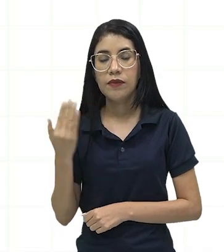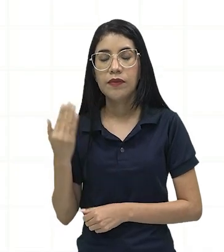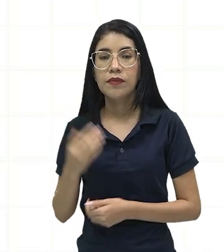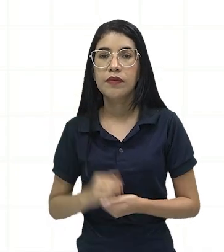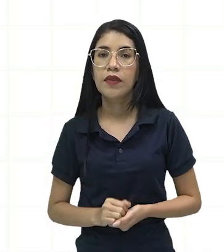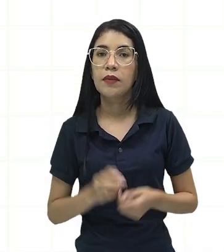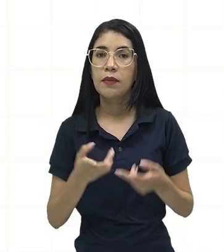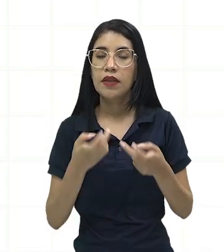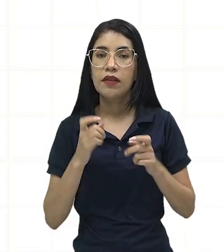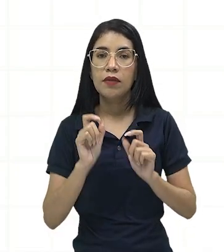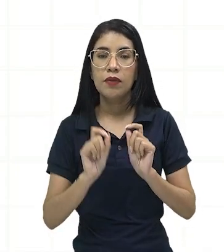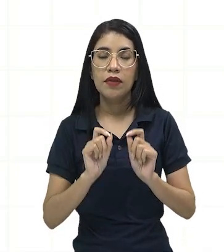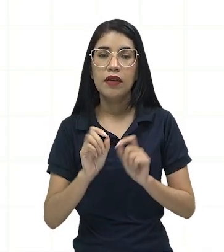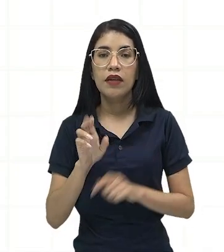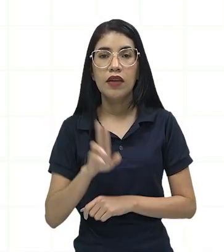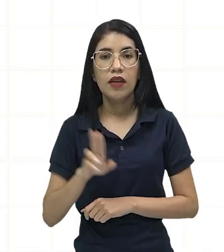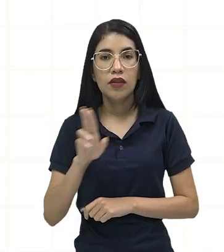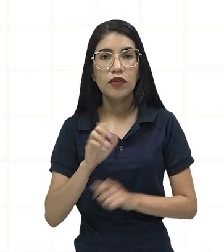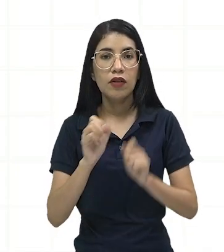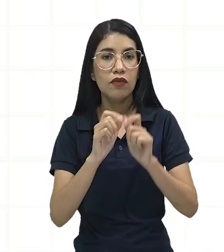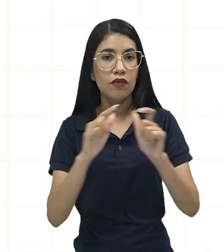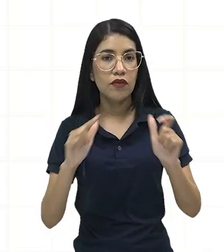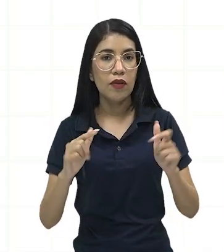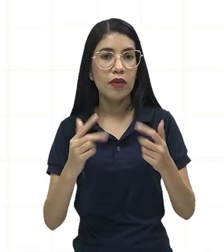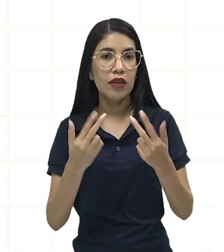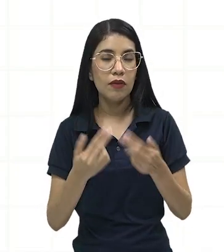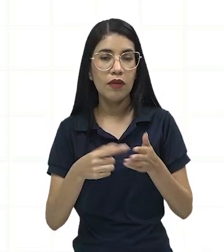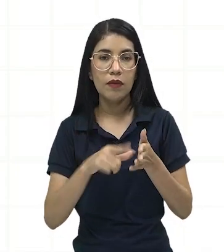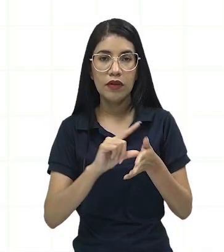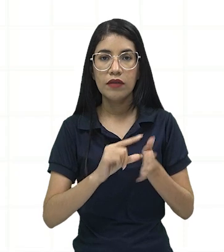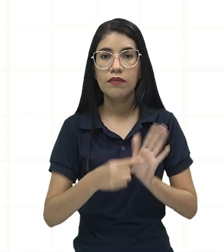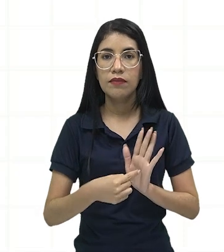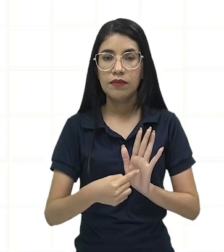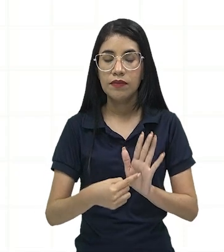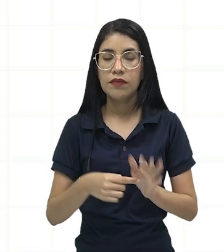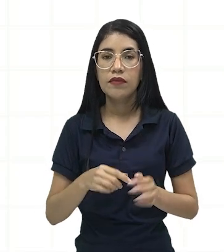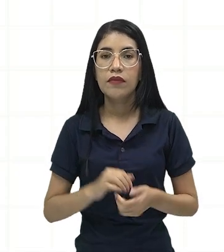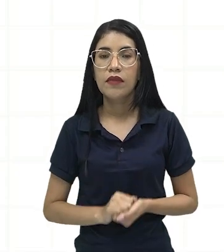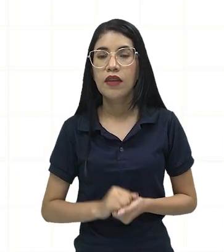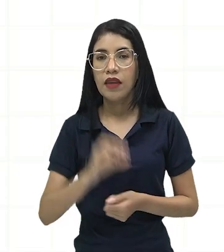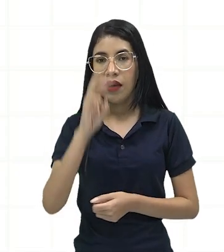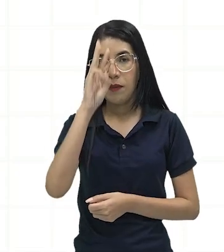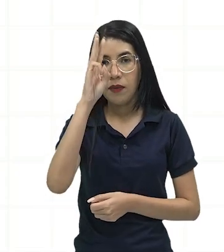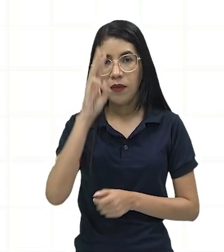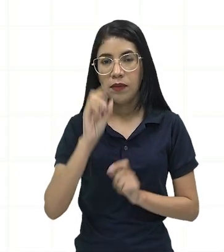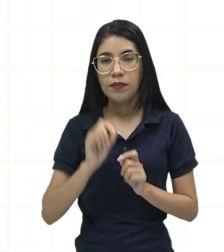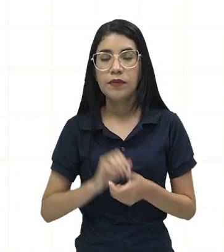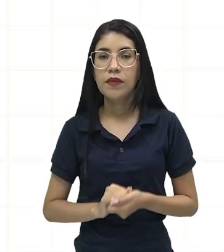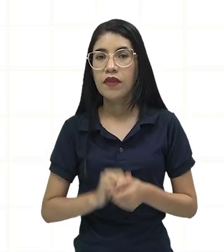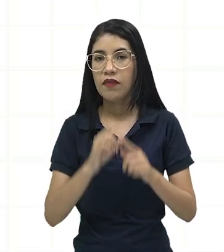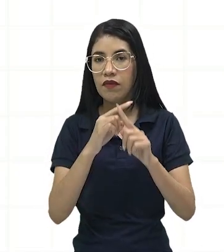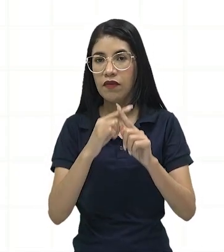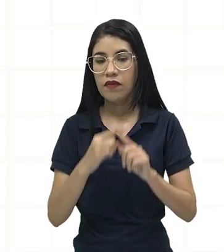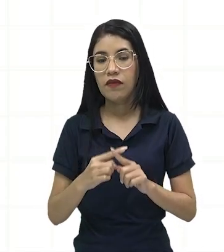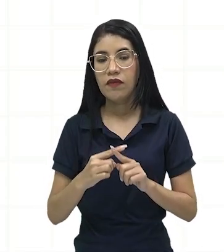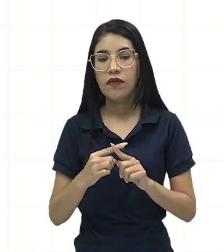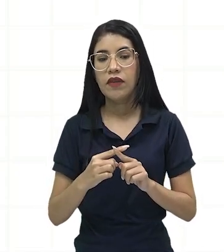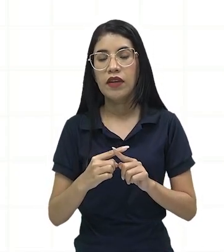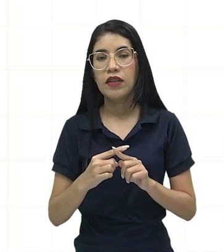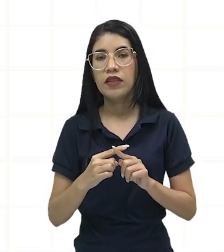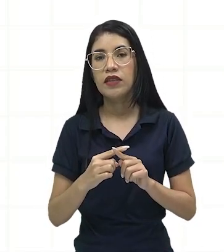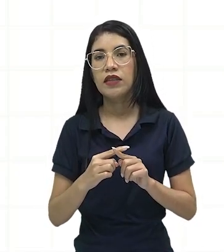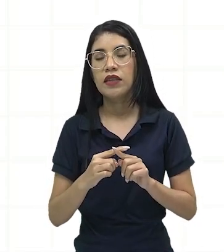nós utilizamos a mesma fórmula que nós vimos anteriormente, que é a potência vezes a variação